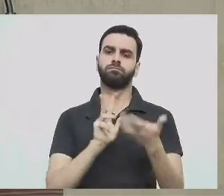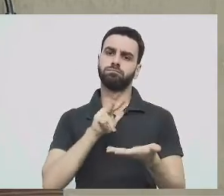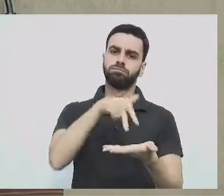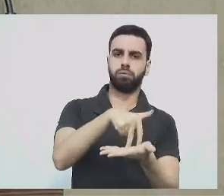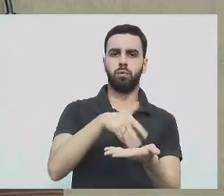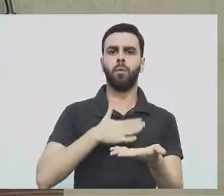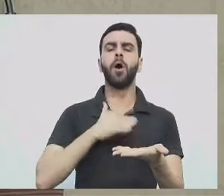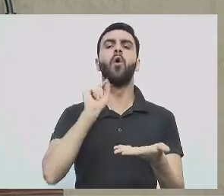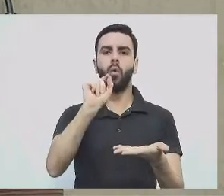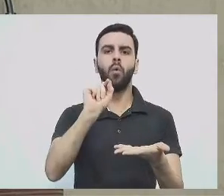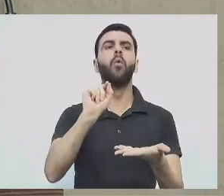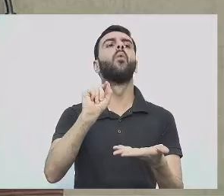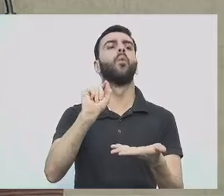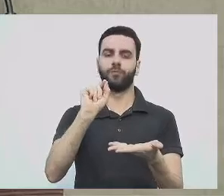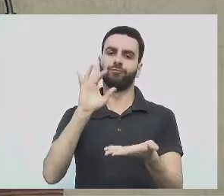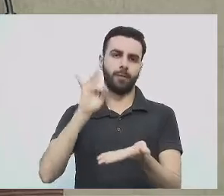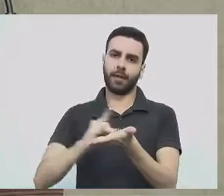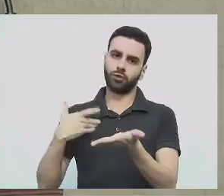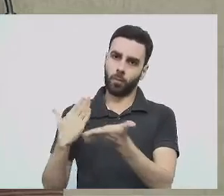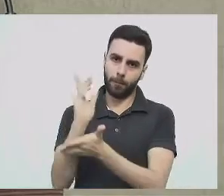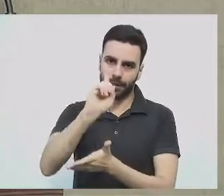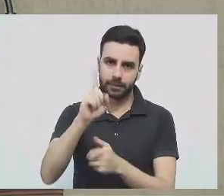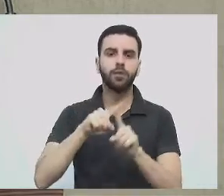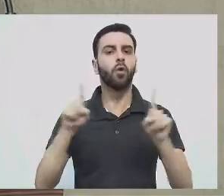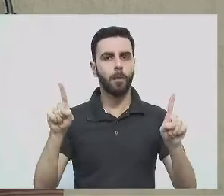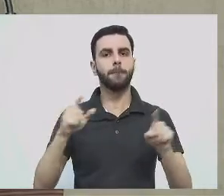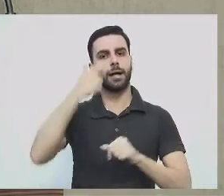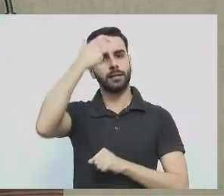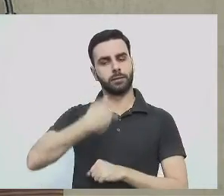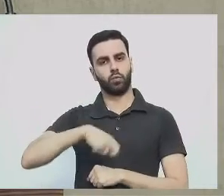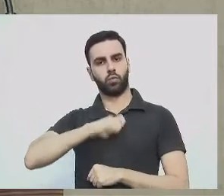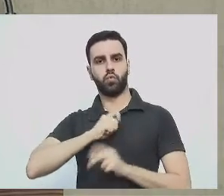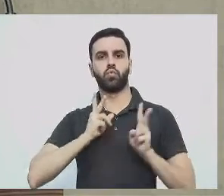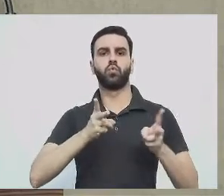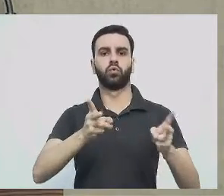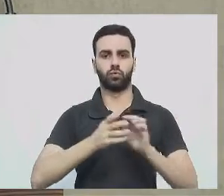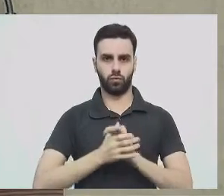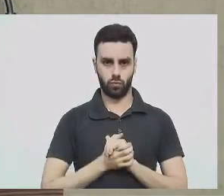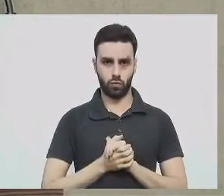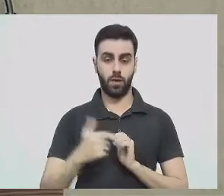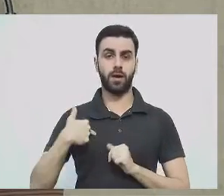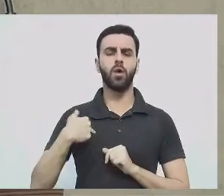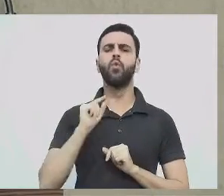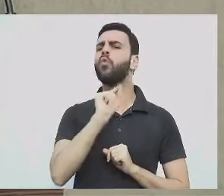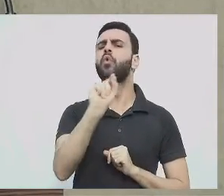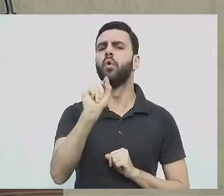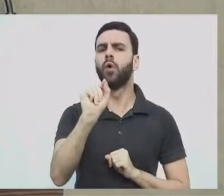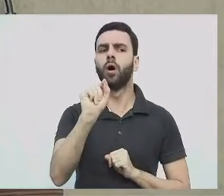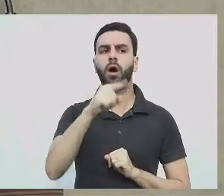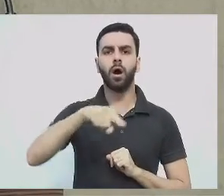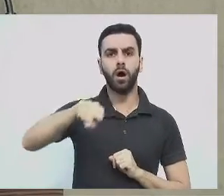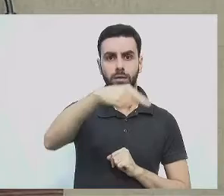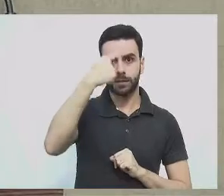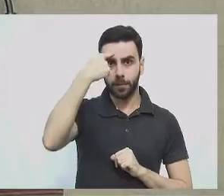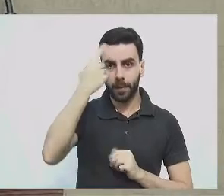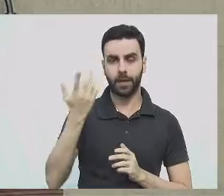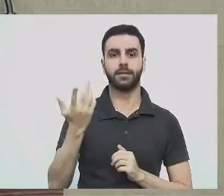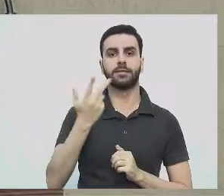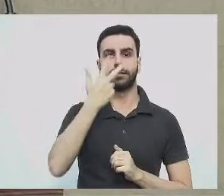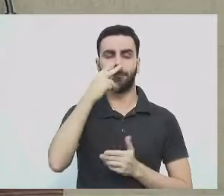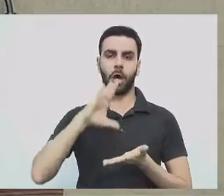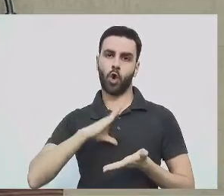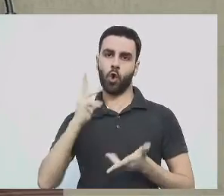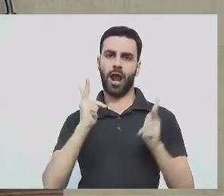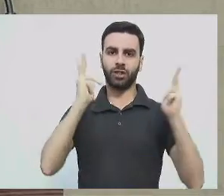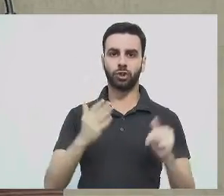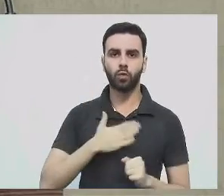eu tive pulso para perder uma eleição, mas continuar tendo o nome do Montanha no bairro. Porque eu duvido eu que alguém tinha a coragem que